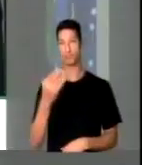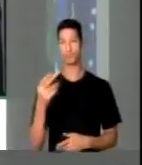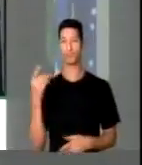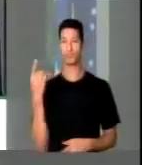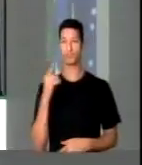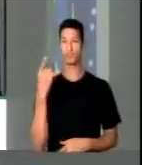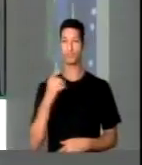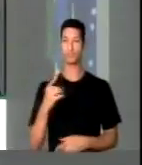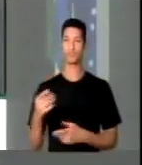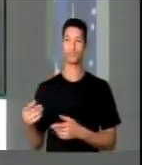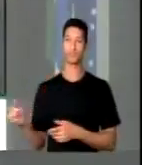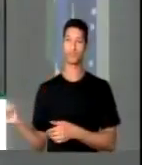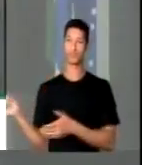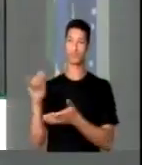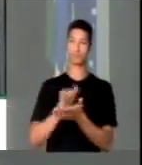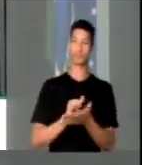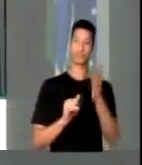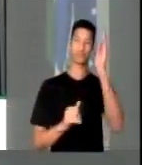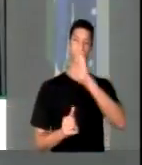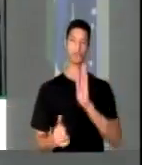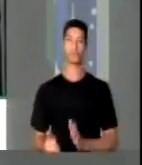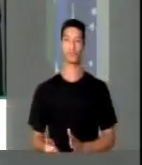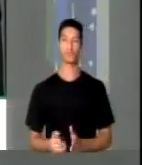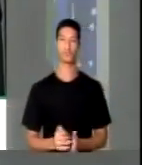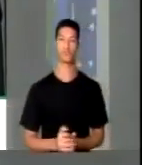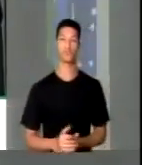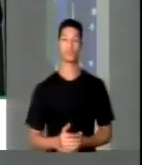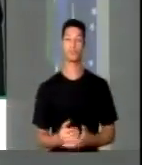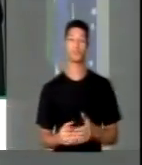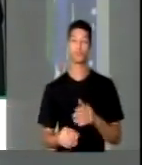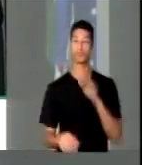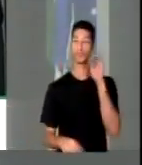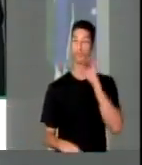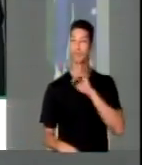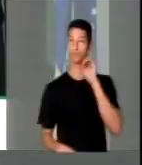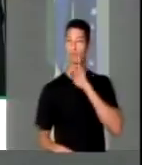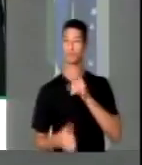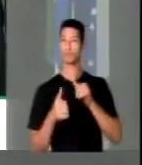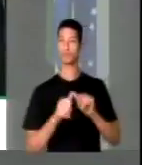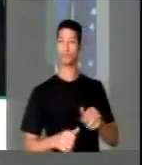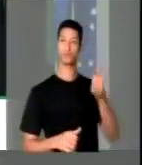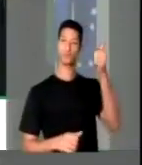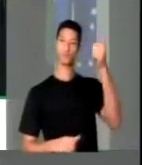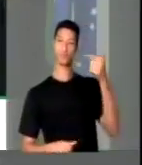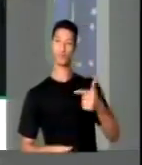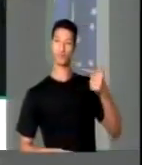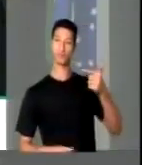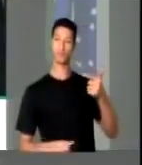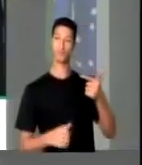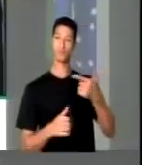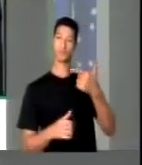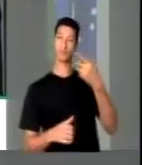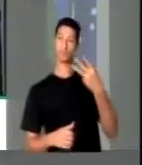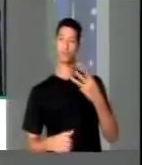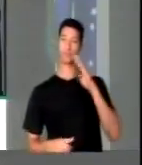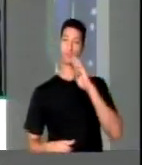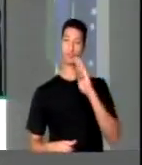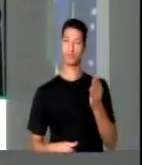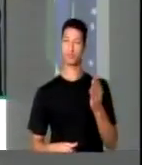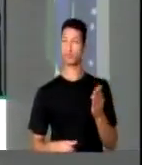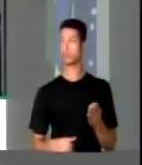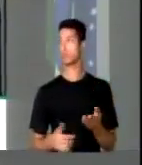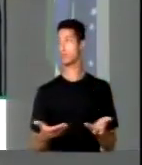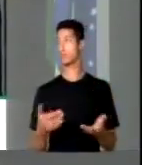de dólares com importações do Brasil. Os Estados Unidos ficaram em segundo lugar, com 23